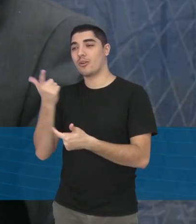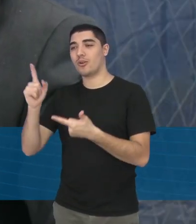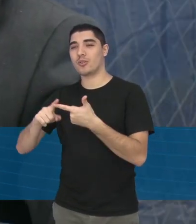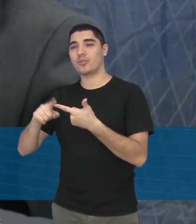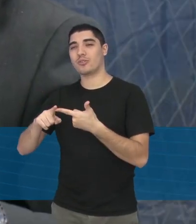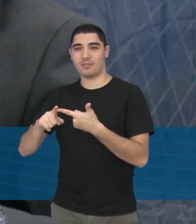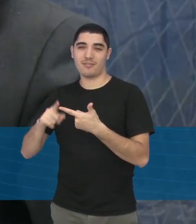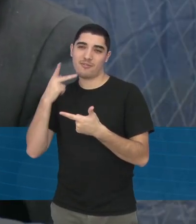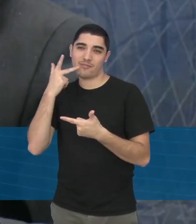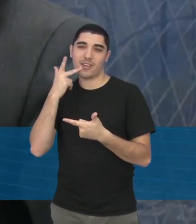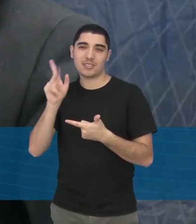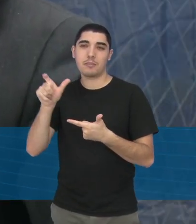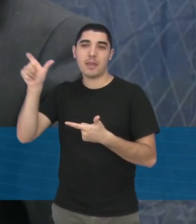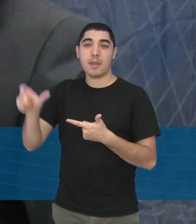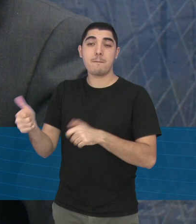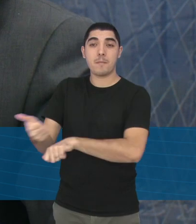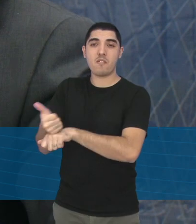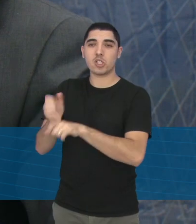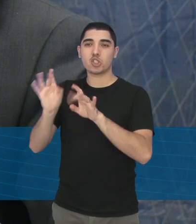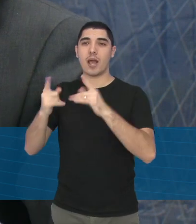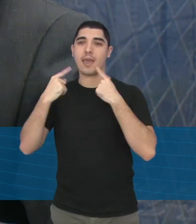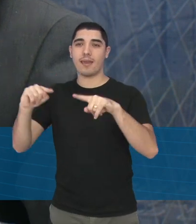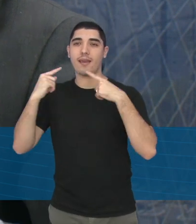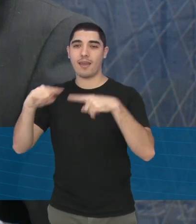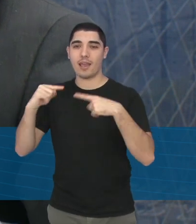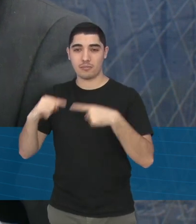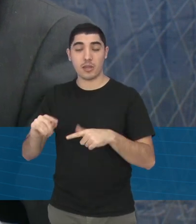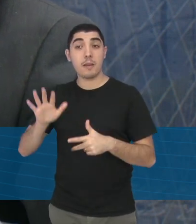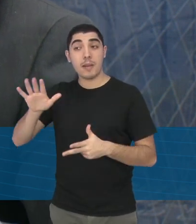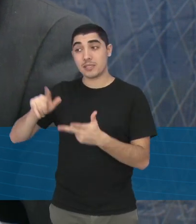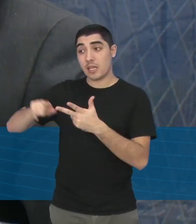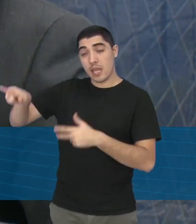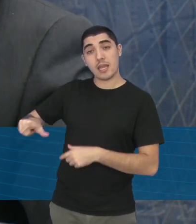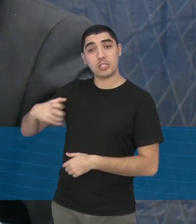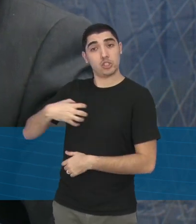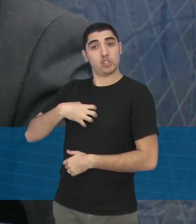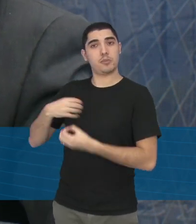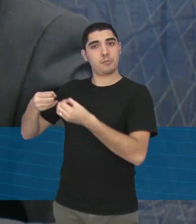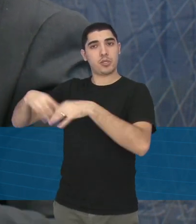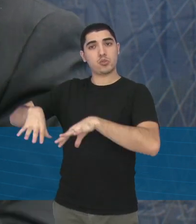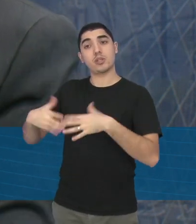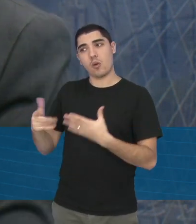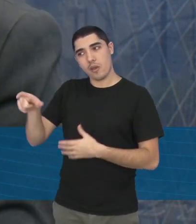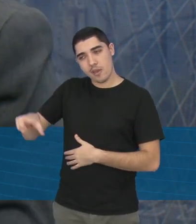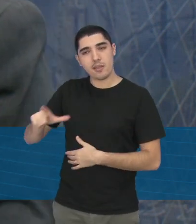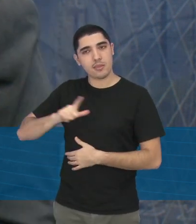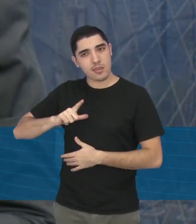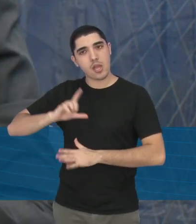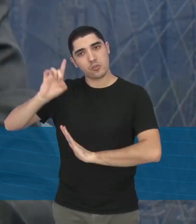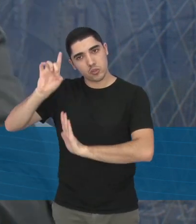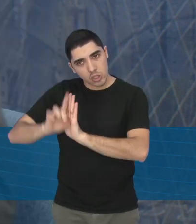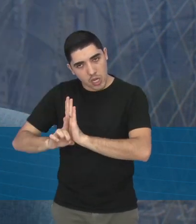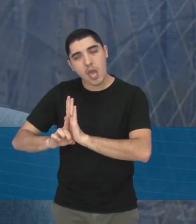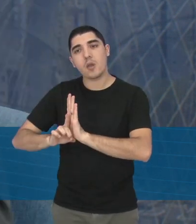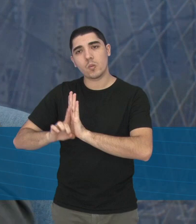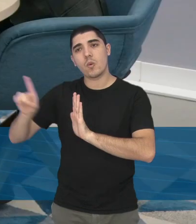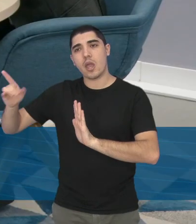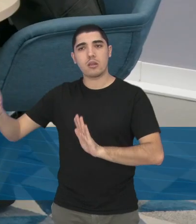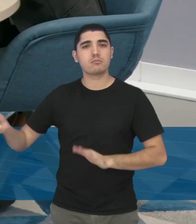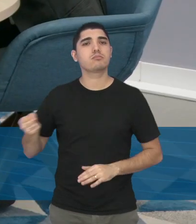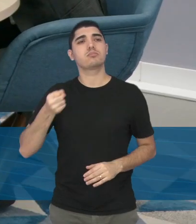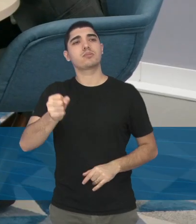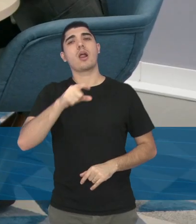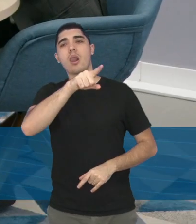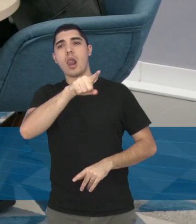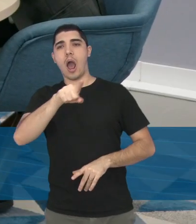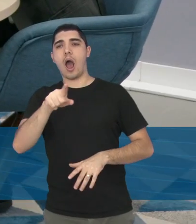profissionais, mas a grande parte é a pessoa que ela se sente lesada. Então, ela tem pelo menos o direito de comparecer ao